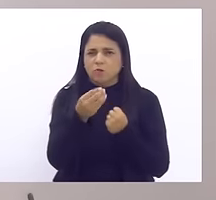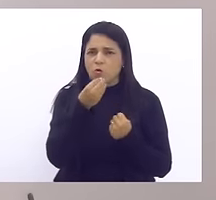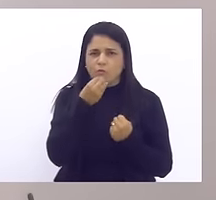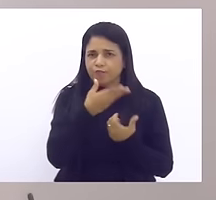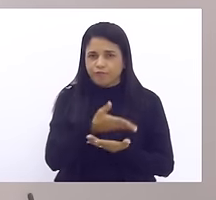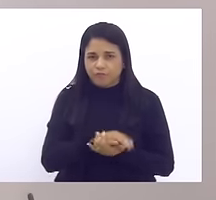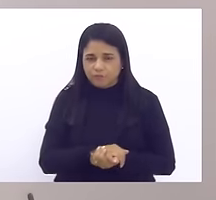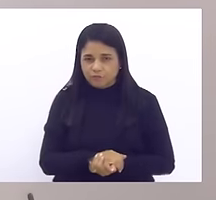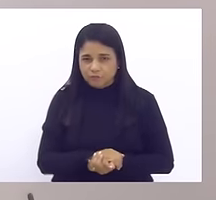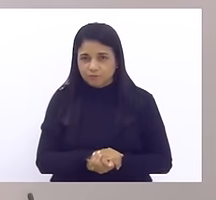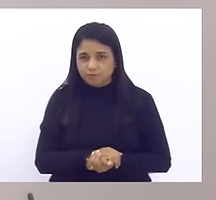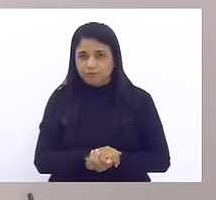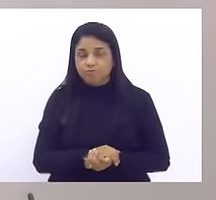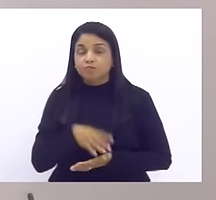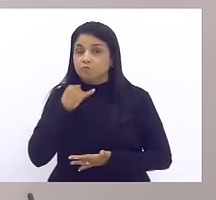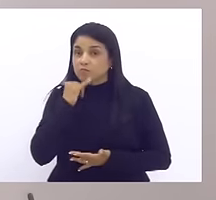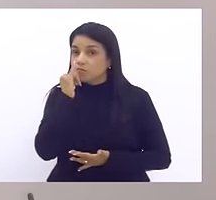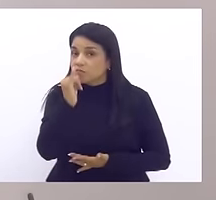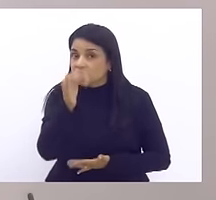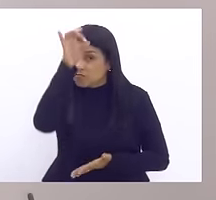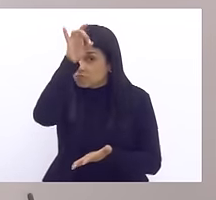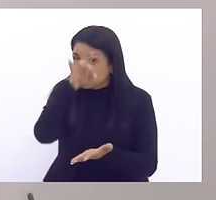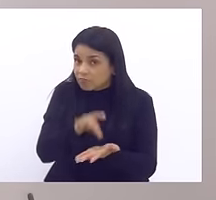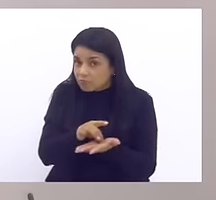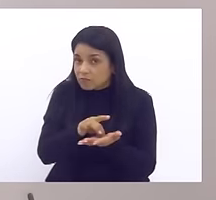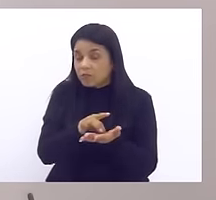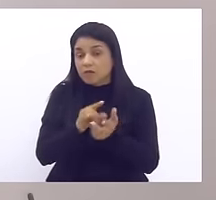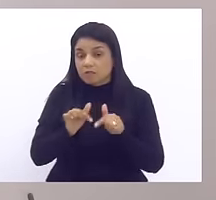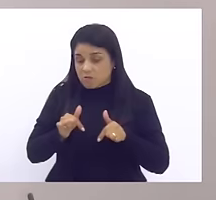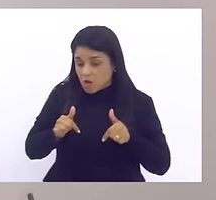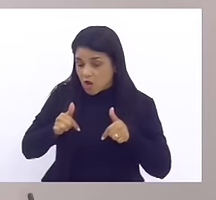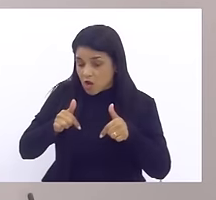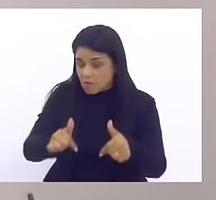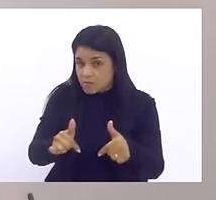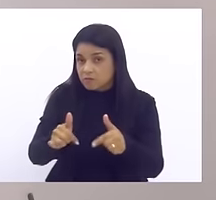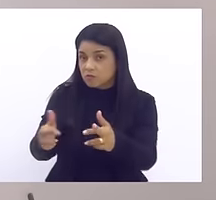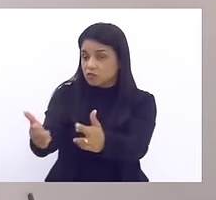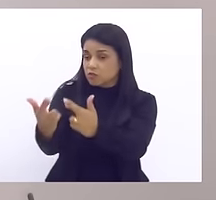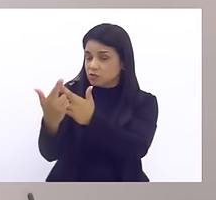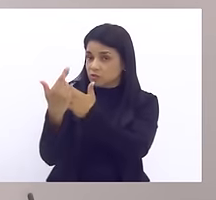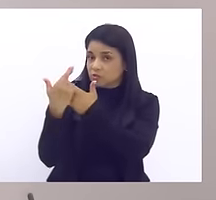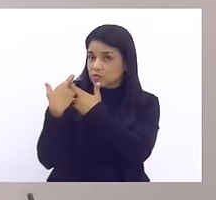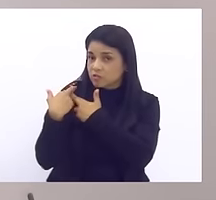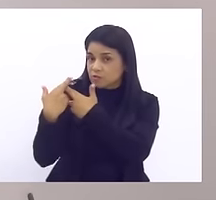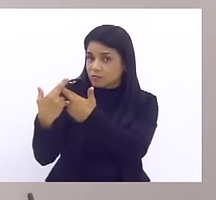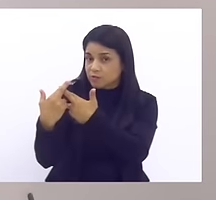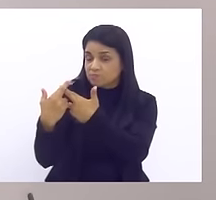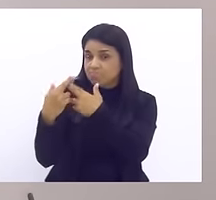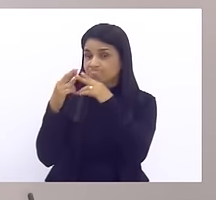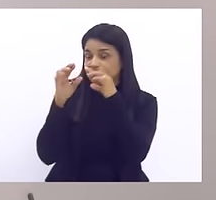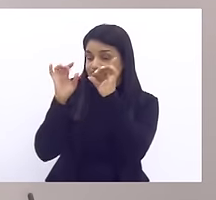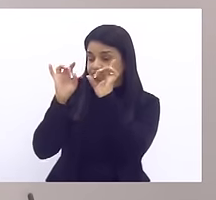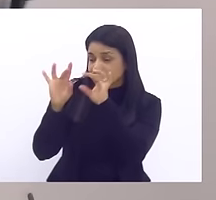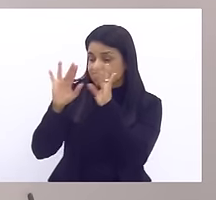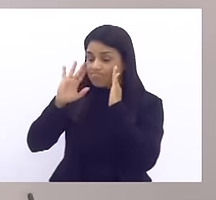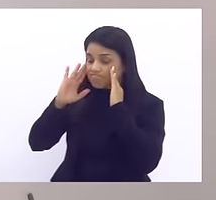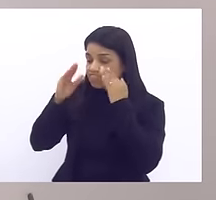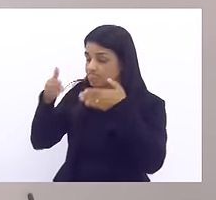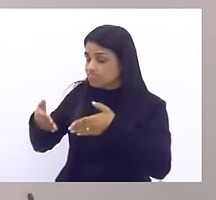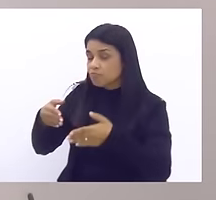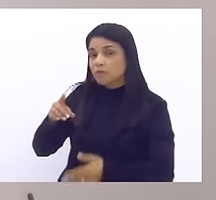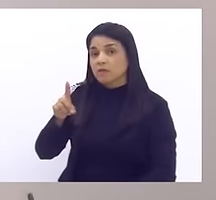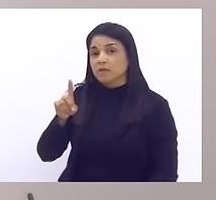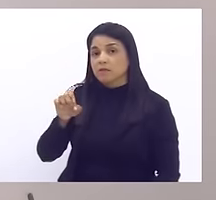estou lhe afirmando na operação que é de responsabilidade exclusiva do Detran de mais